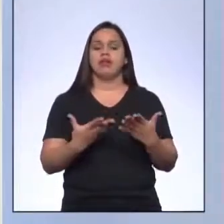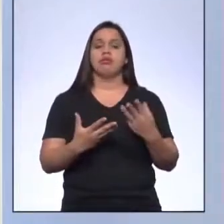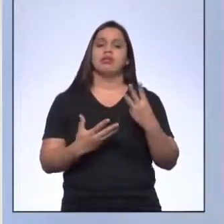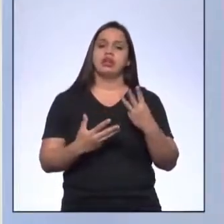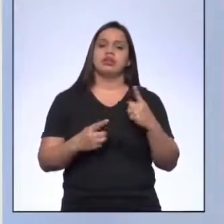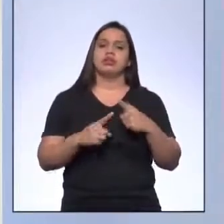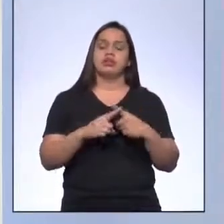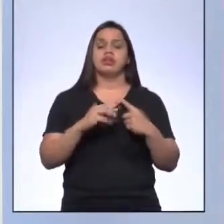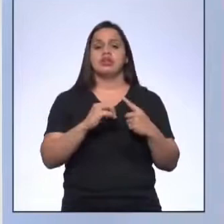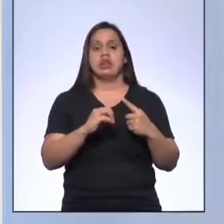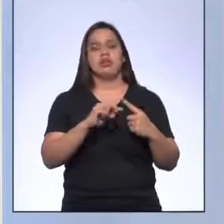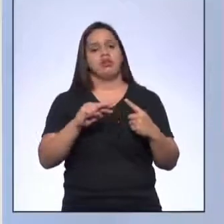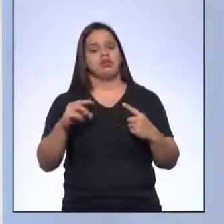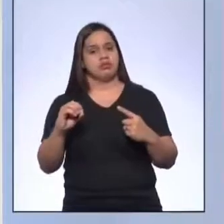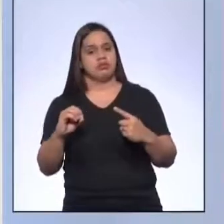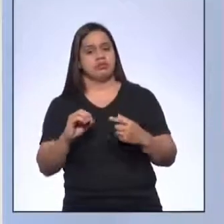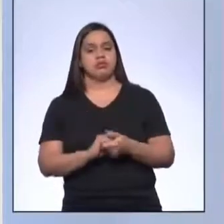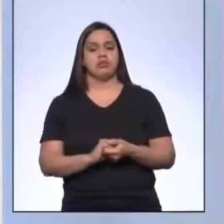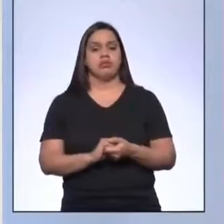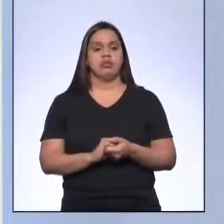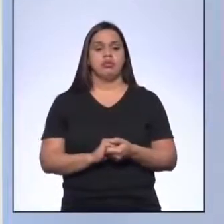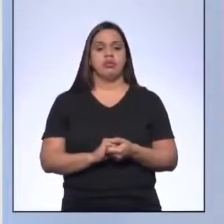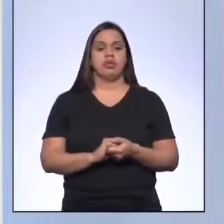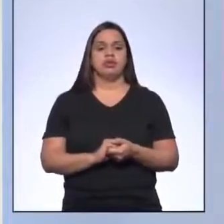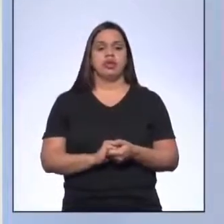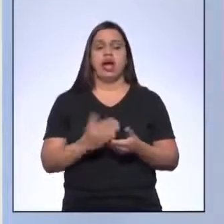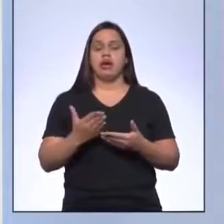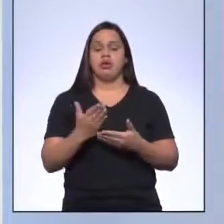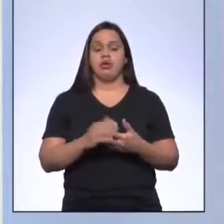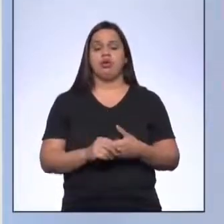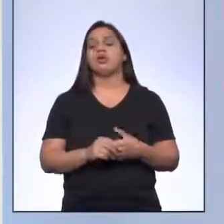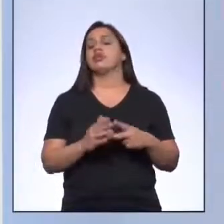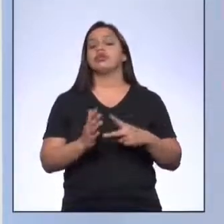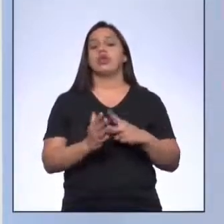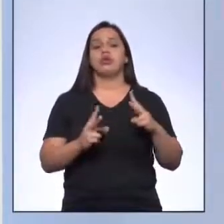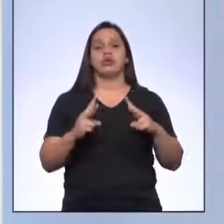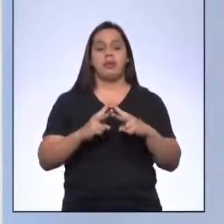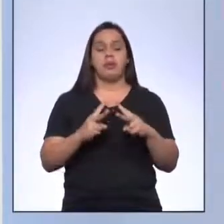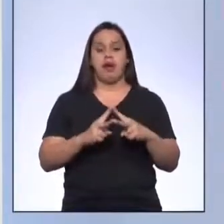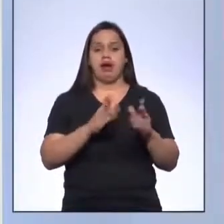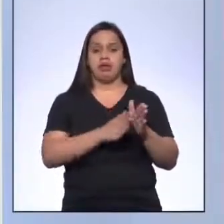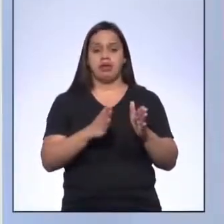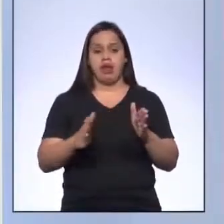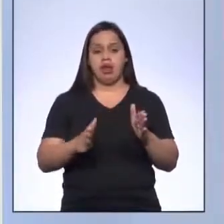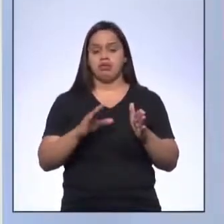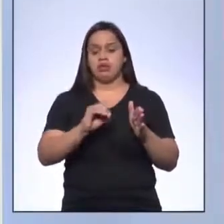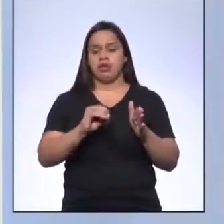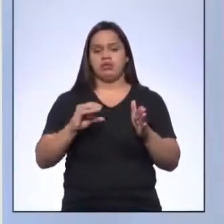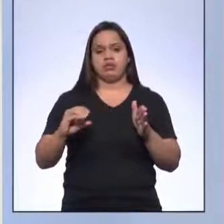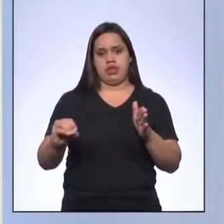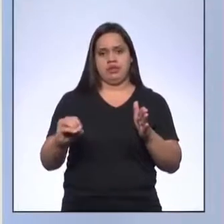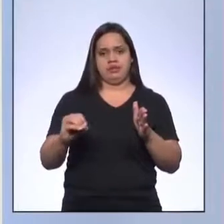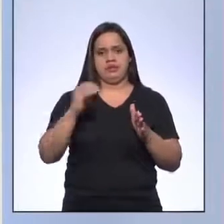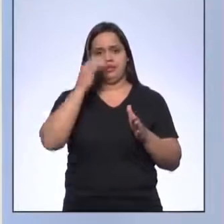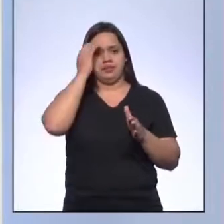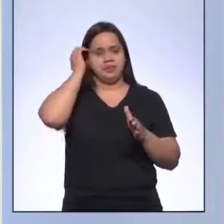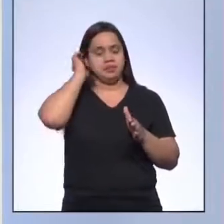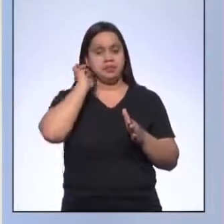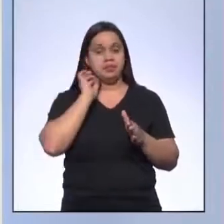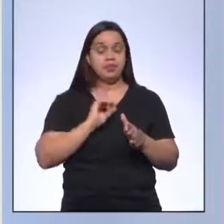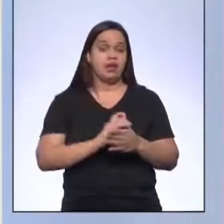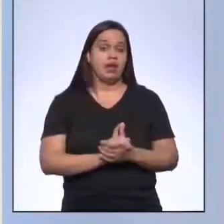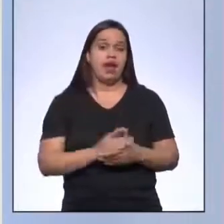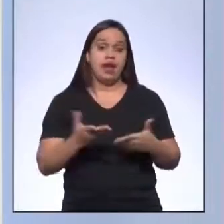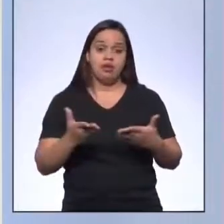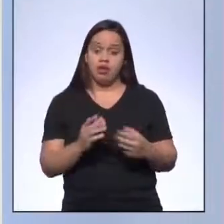x 0 0 0 segundo par ordenado 100 o